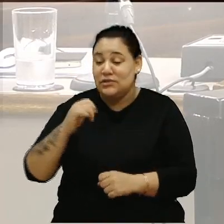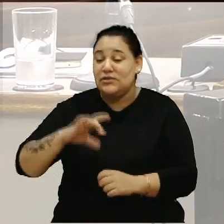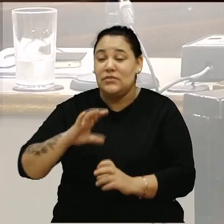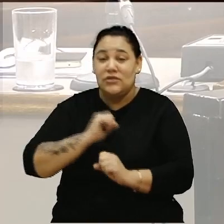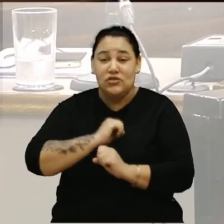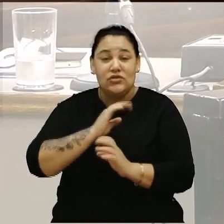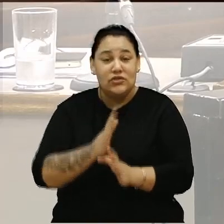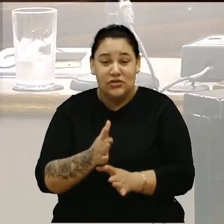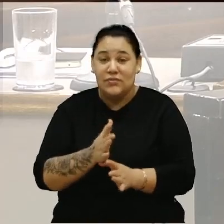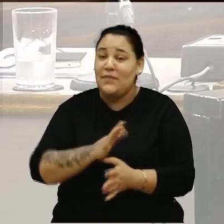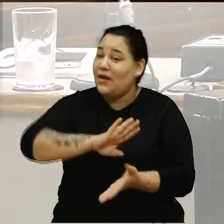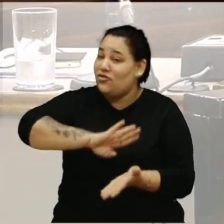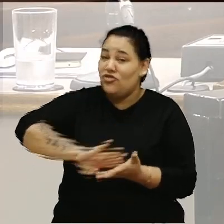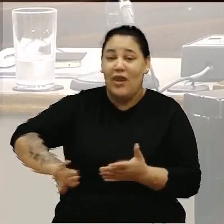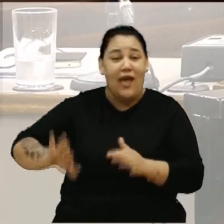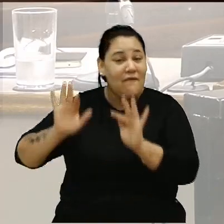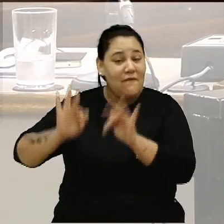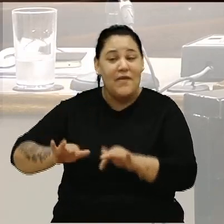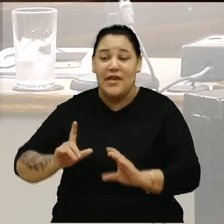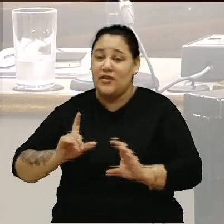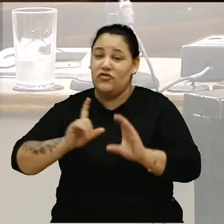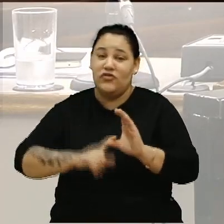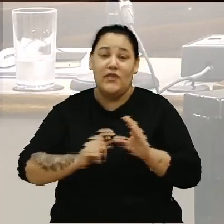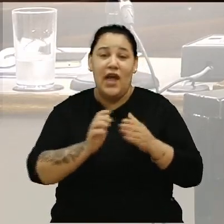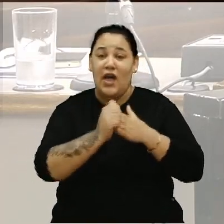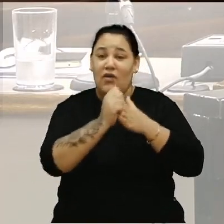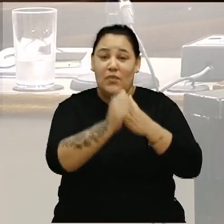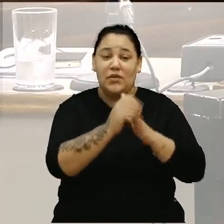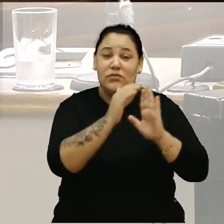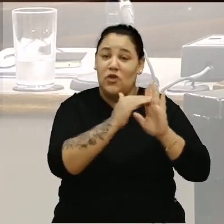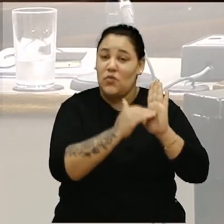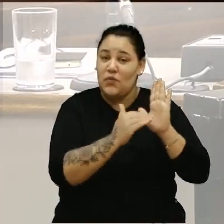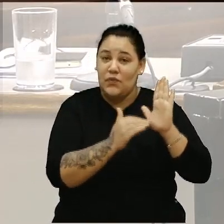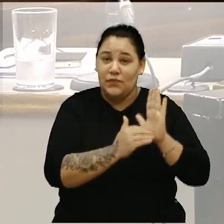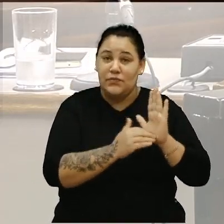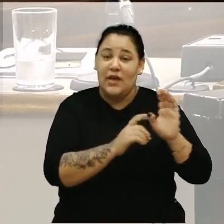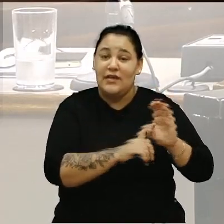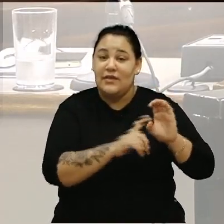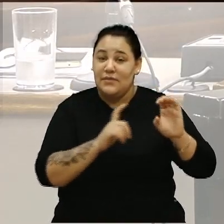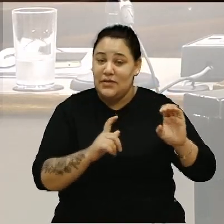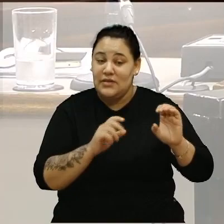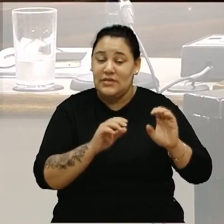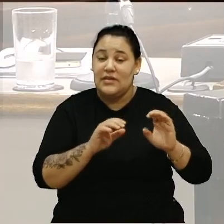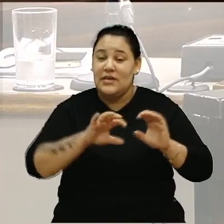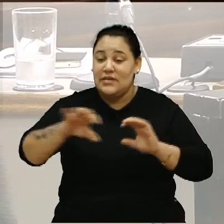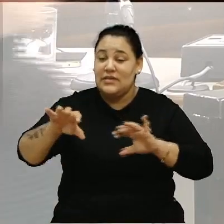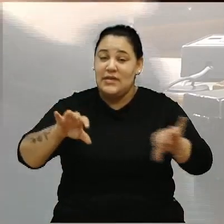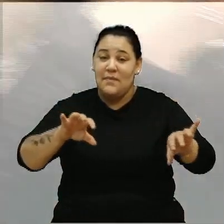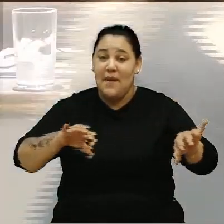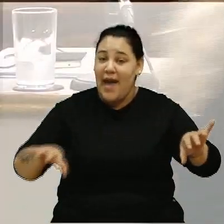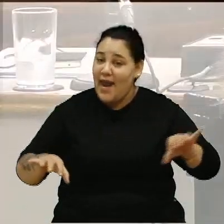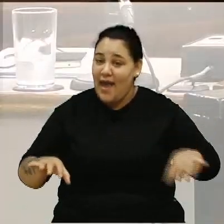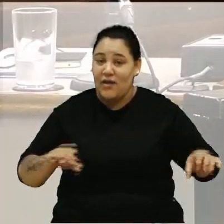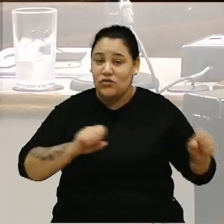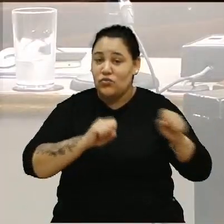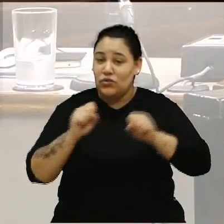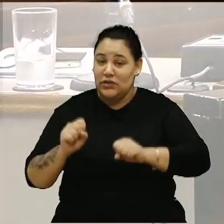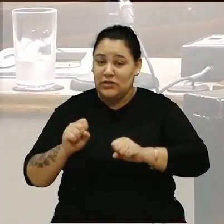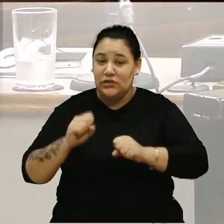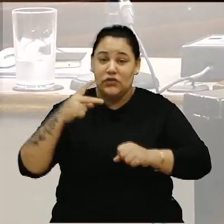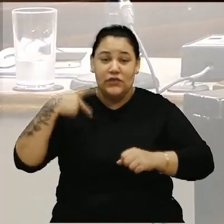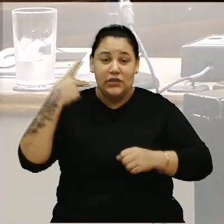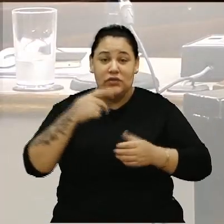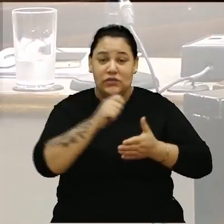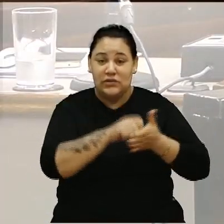dívida, considerando os princípios da independência e separação entre os poderes, os vereadores que assinam abaixo apresentam esta